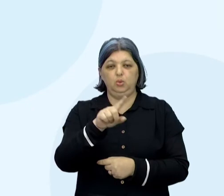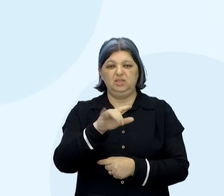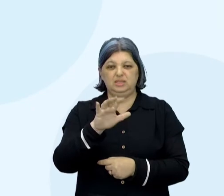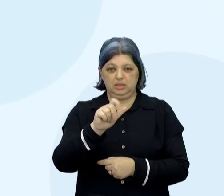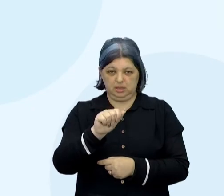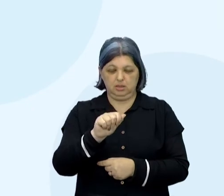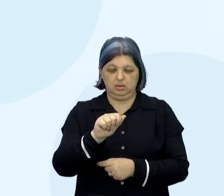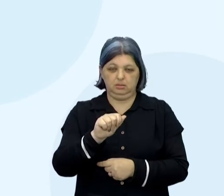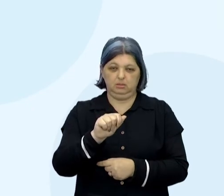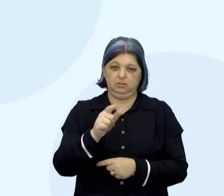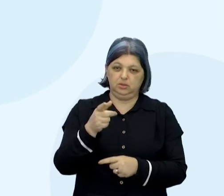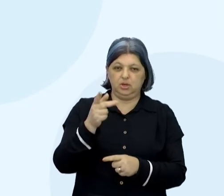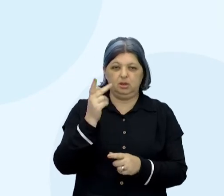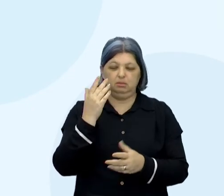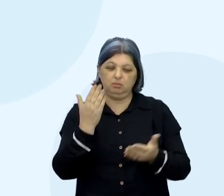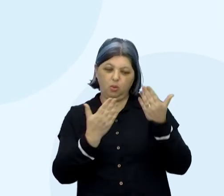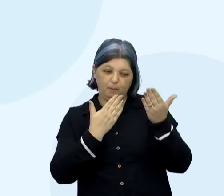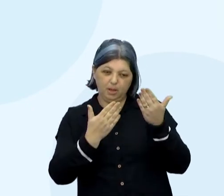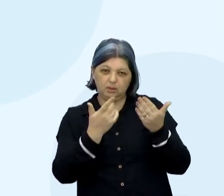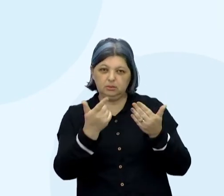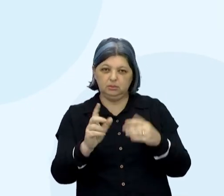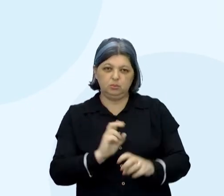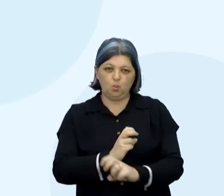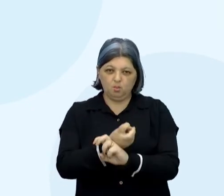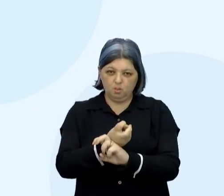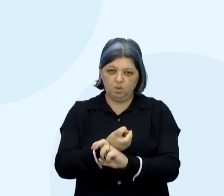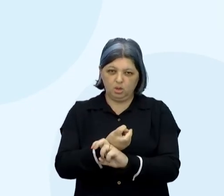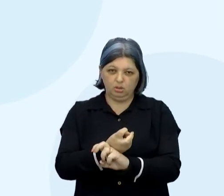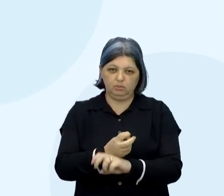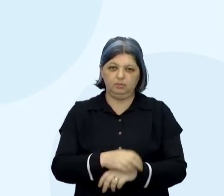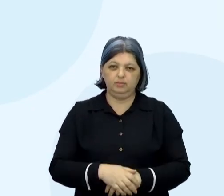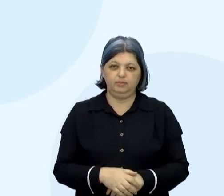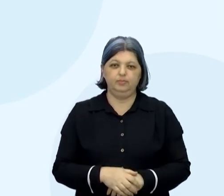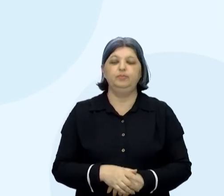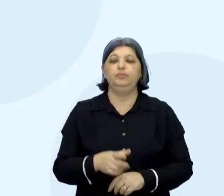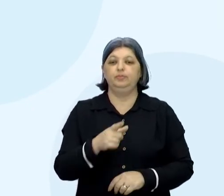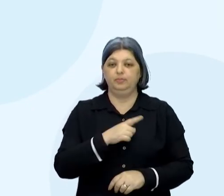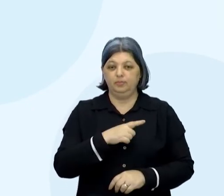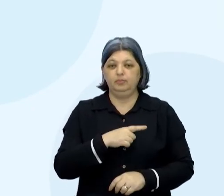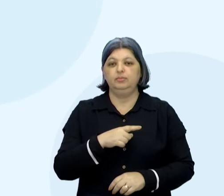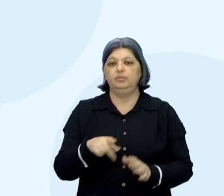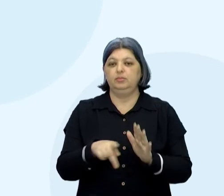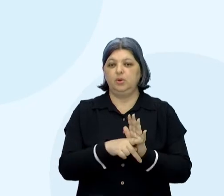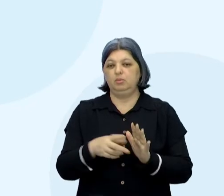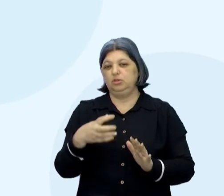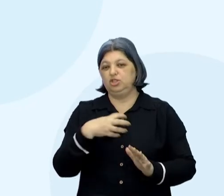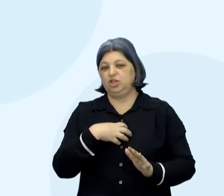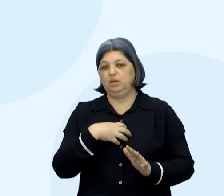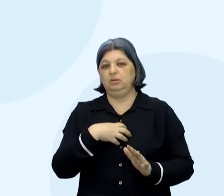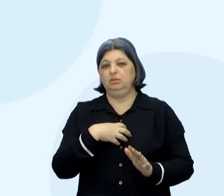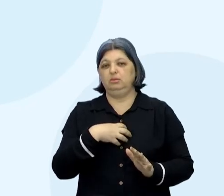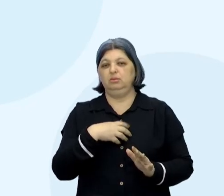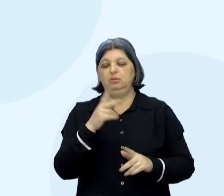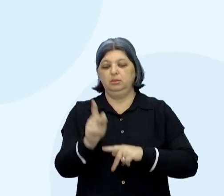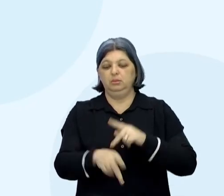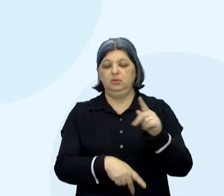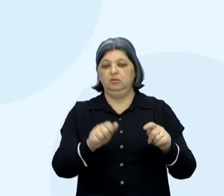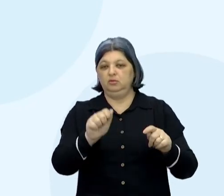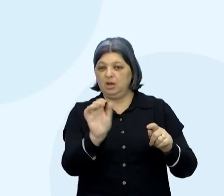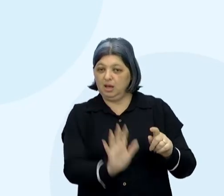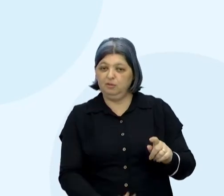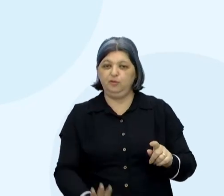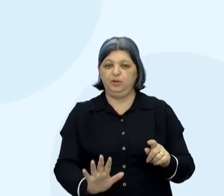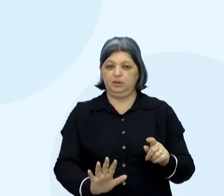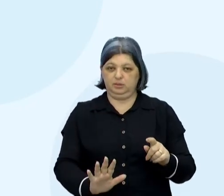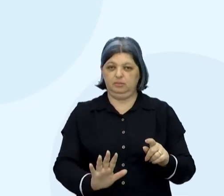foram encontrados, tá? E a gente consegue perceber que ela tem traços, né, africanos, para a gente perceber que a nossa origem